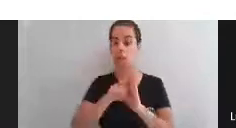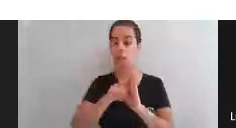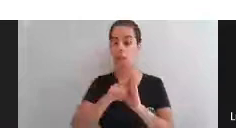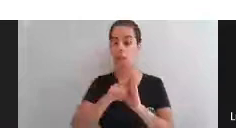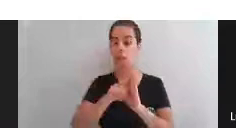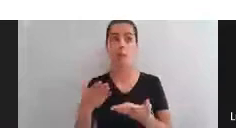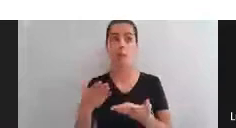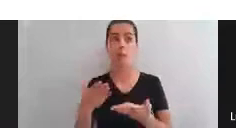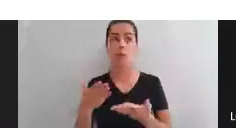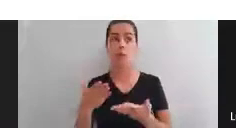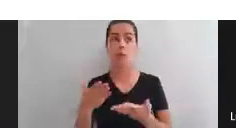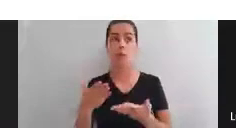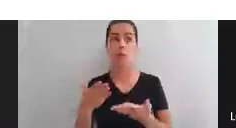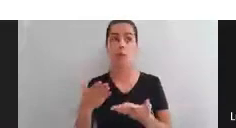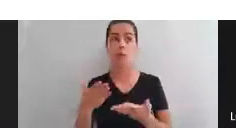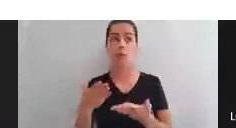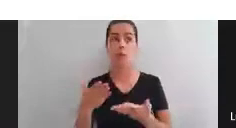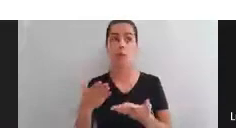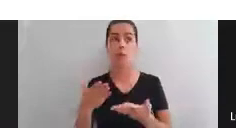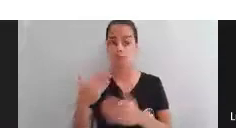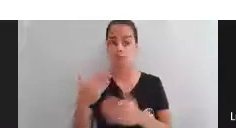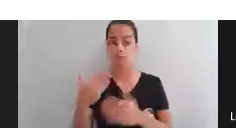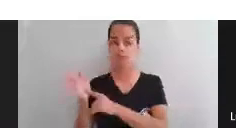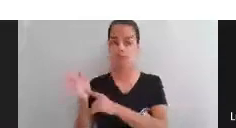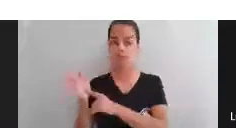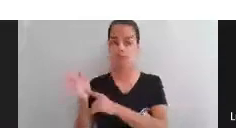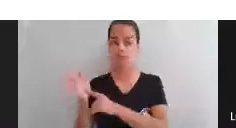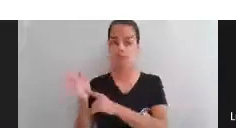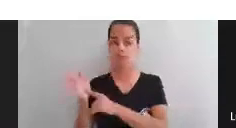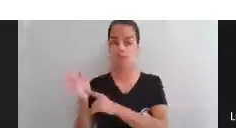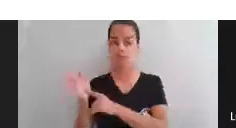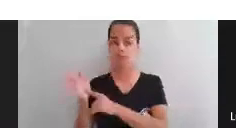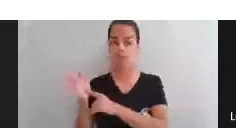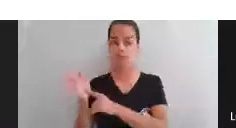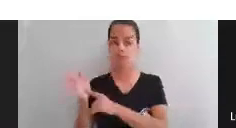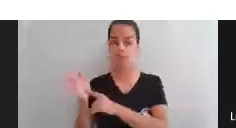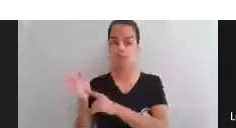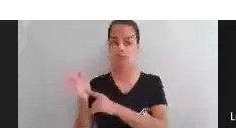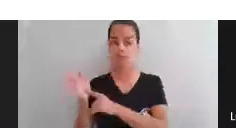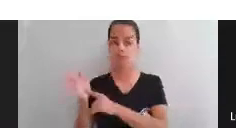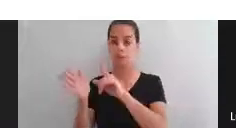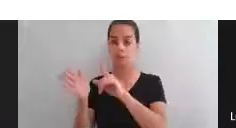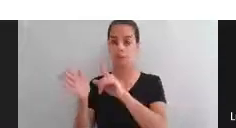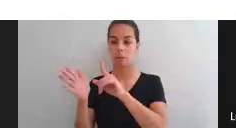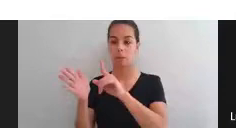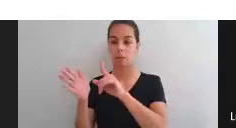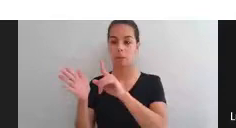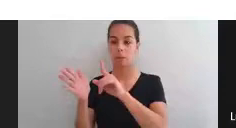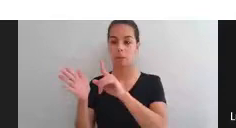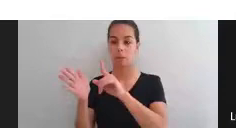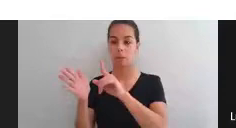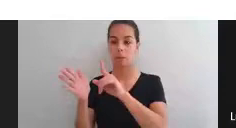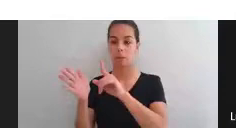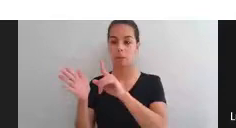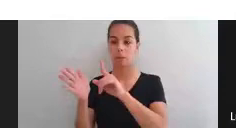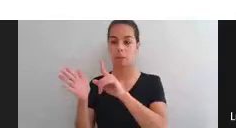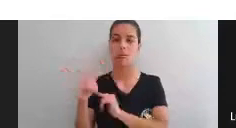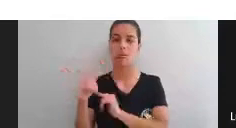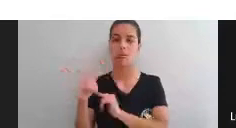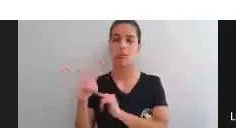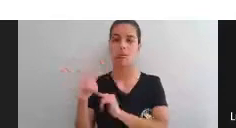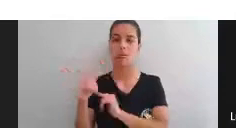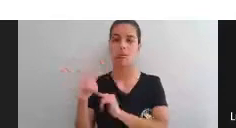da minha mão, que é menor do que. Não o calor, né? Como a minha mão é mais fria do que